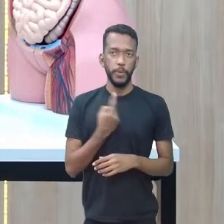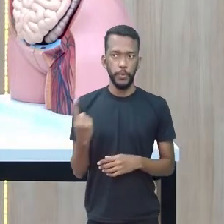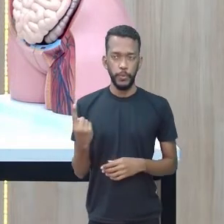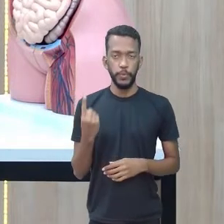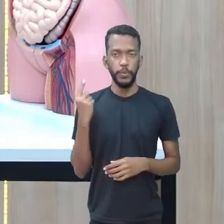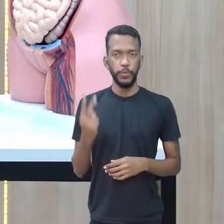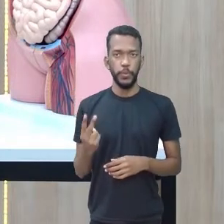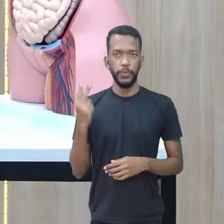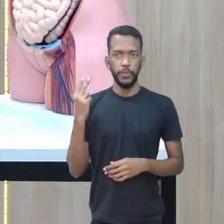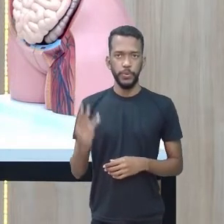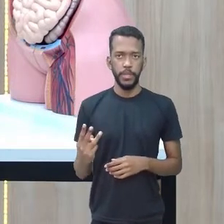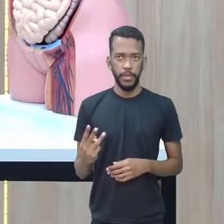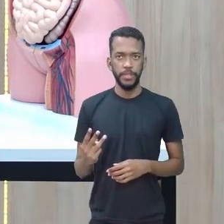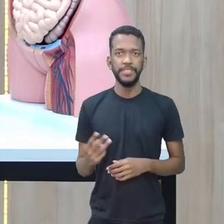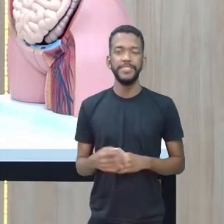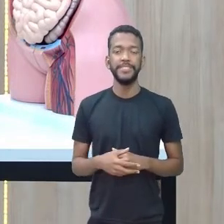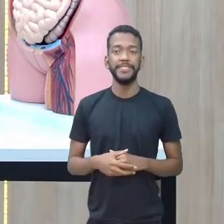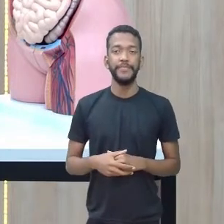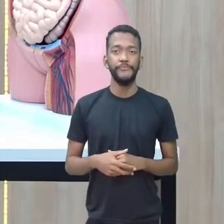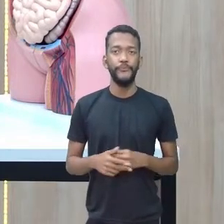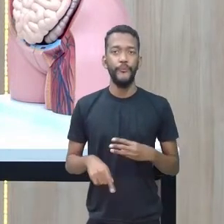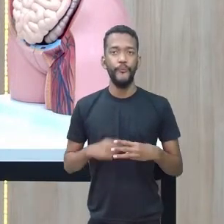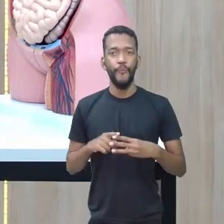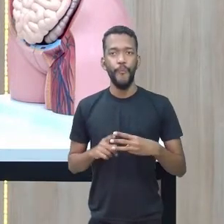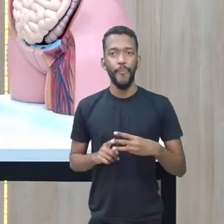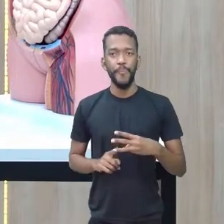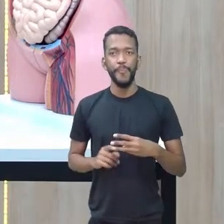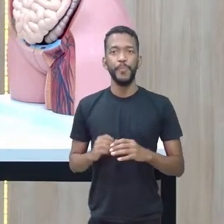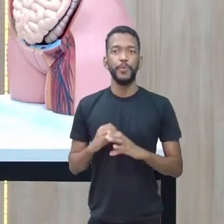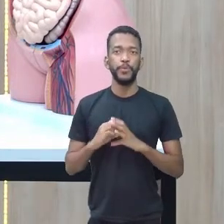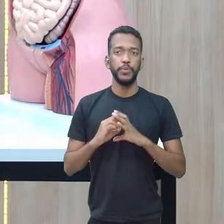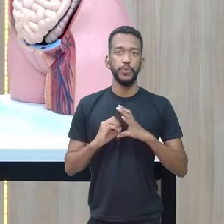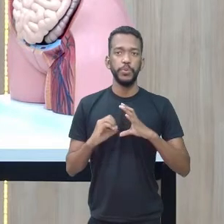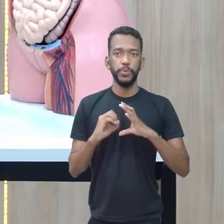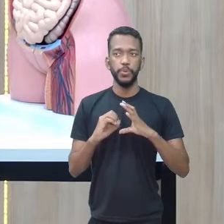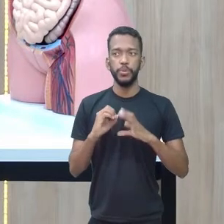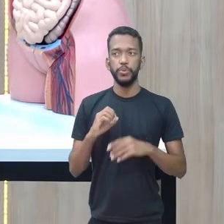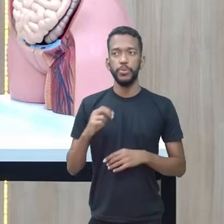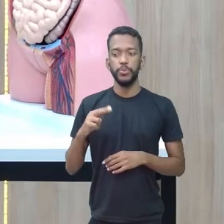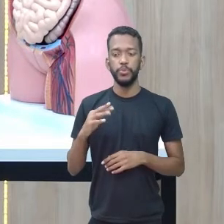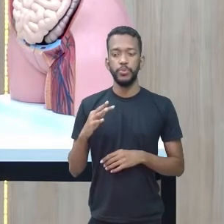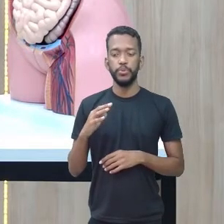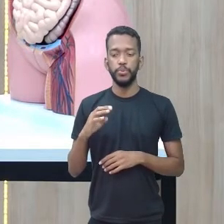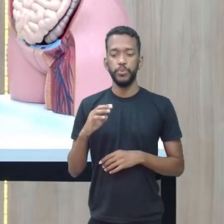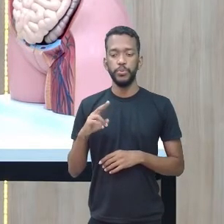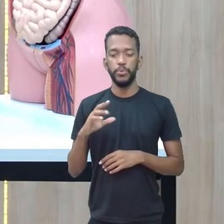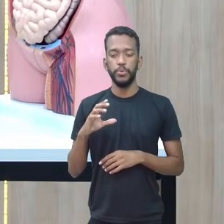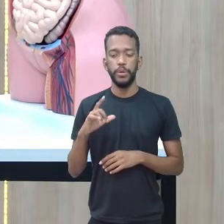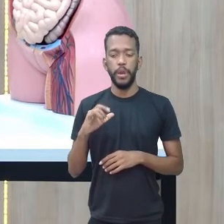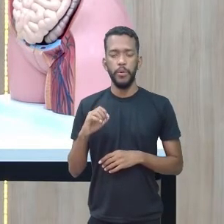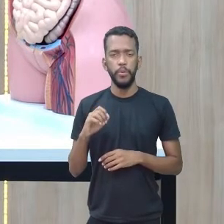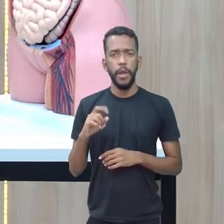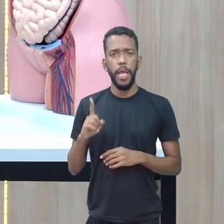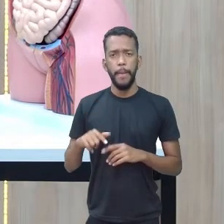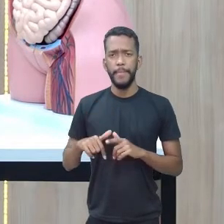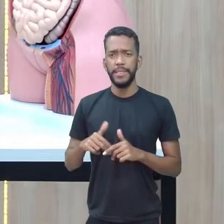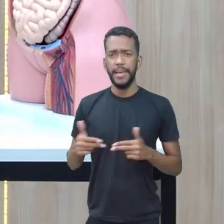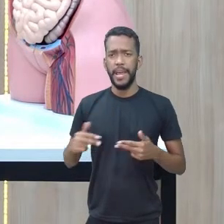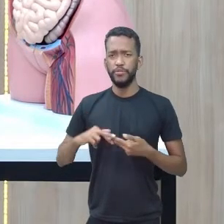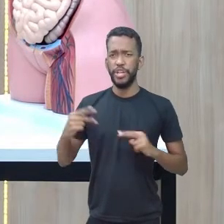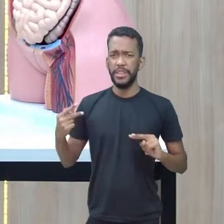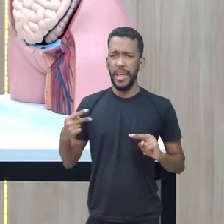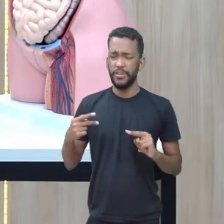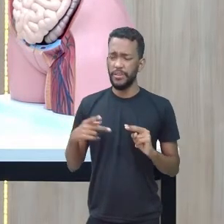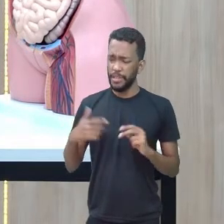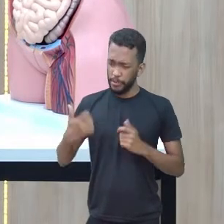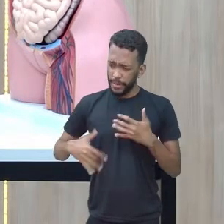o 2 e o 3. Ao invés de núcleo, eu coloquei material genético. Professora, a senhora está explicando